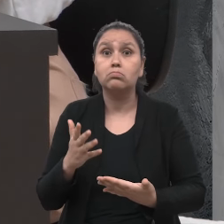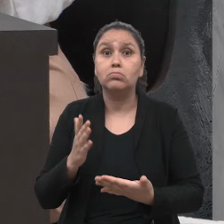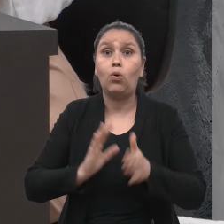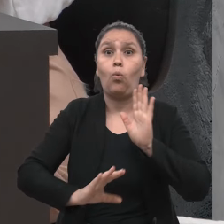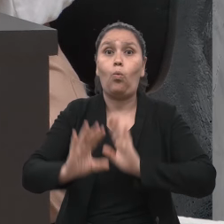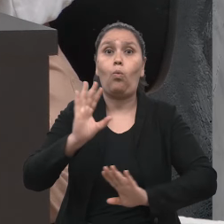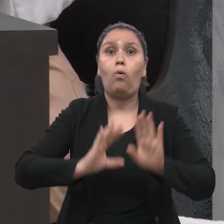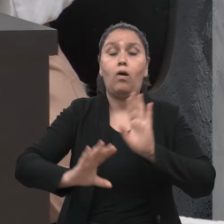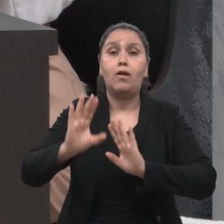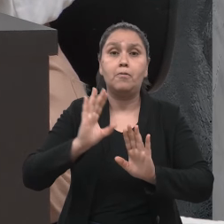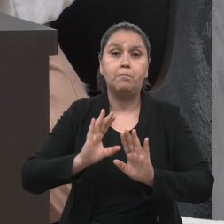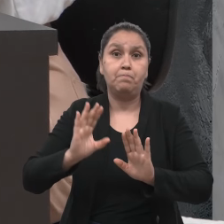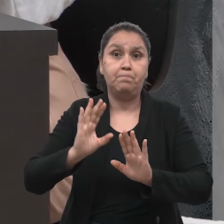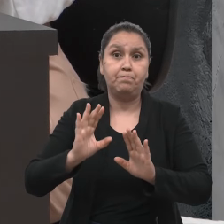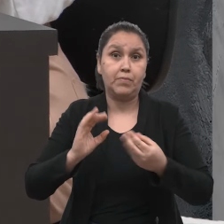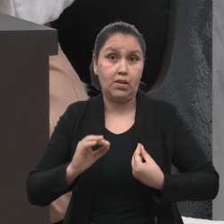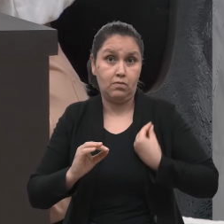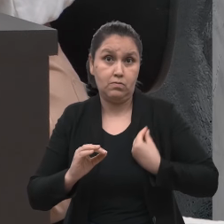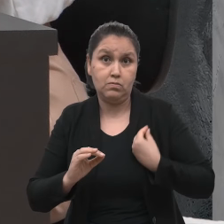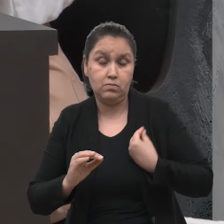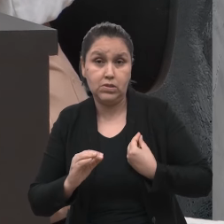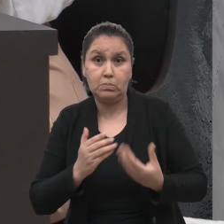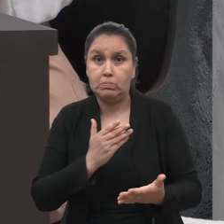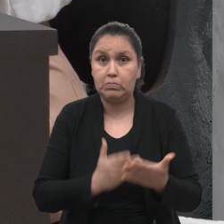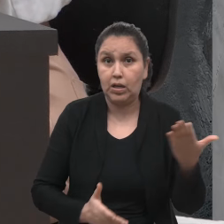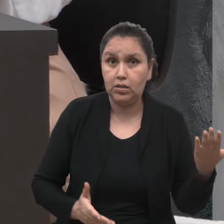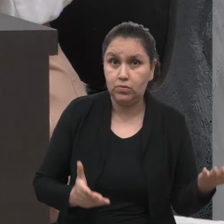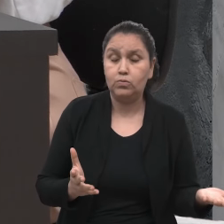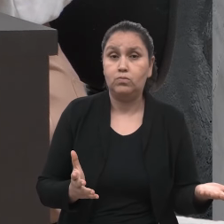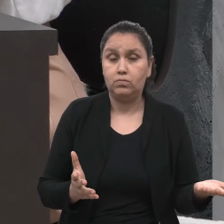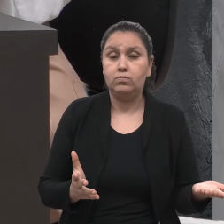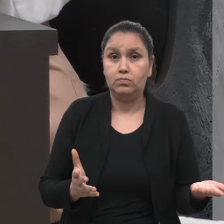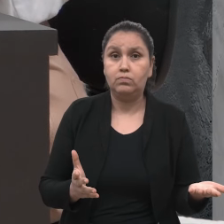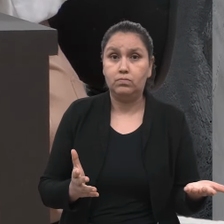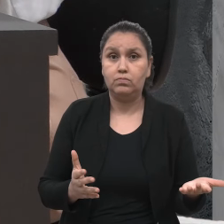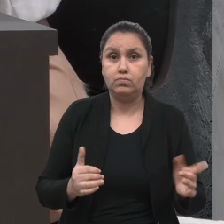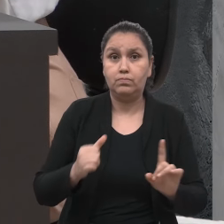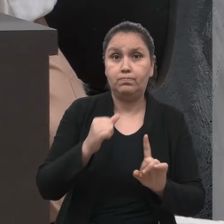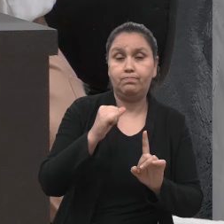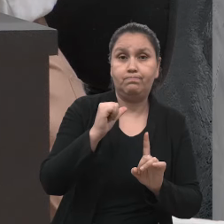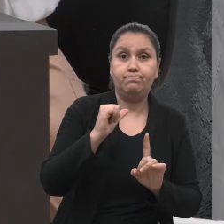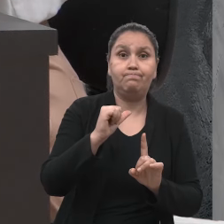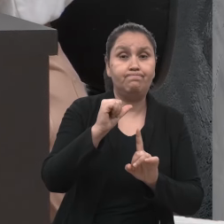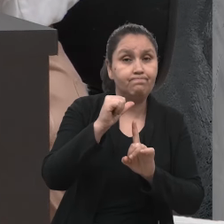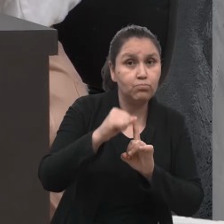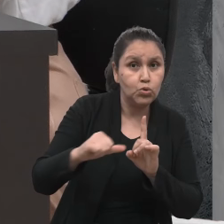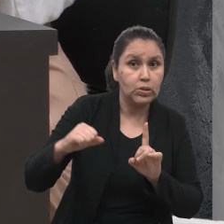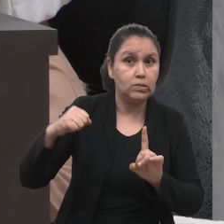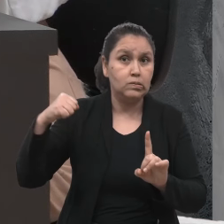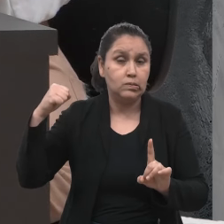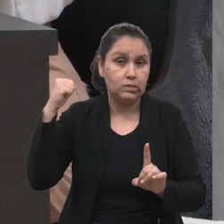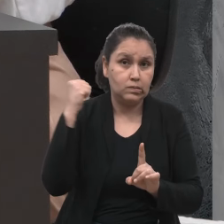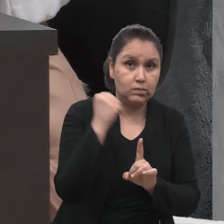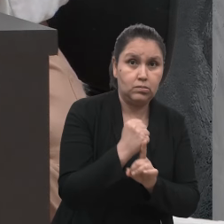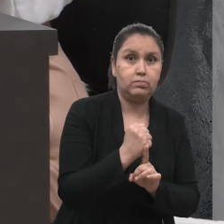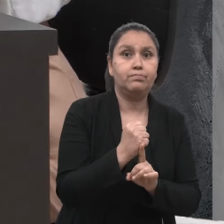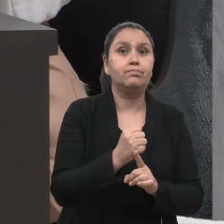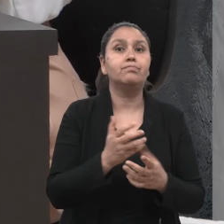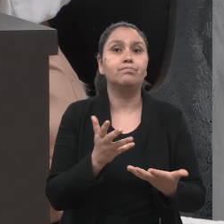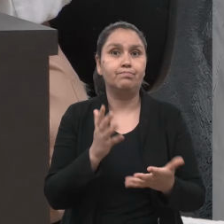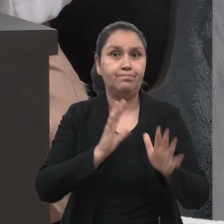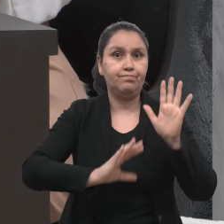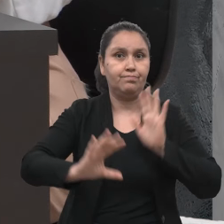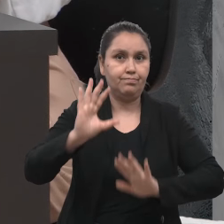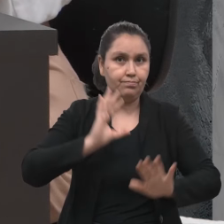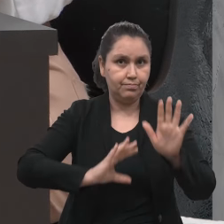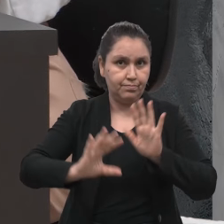é aquela coisa, da cadeia tu sai do cemitério, não, né? Isso é a frase que eu tenho ouvido este ano e que